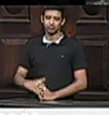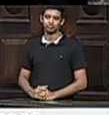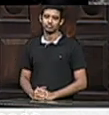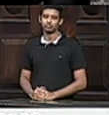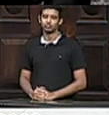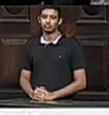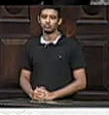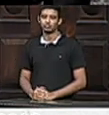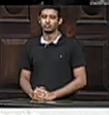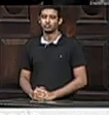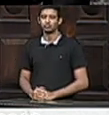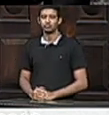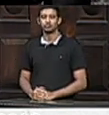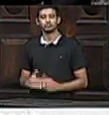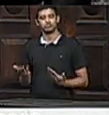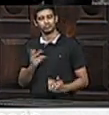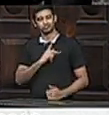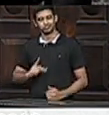Senhor presidente.